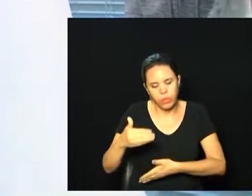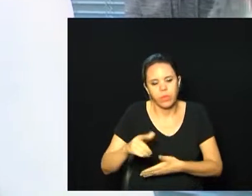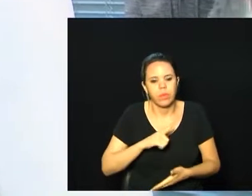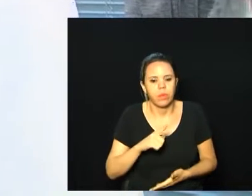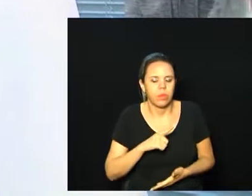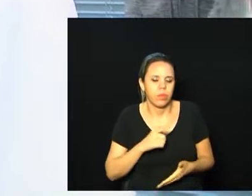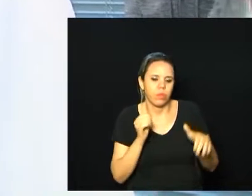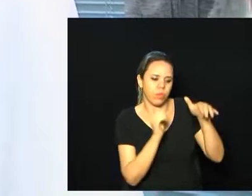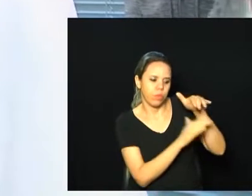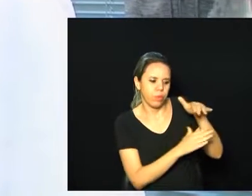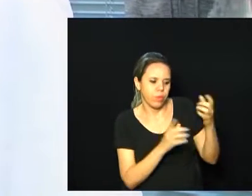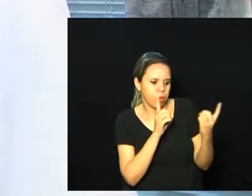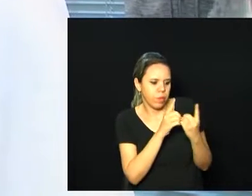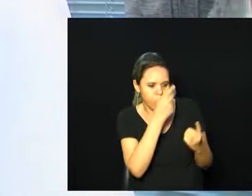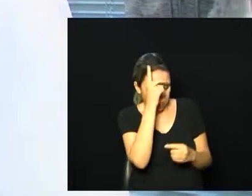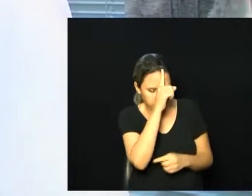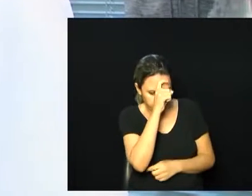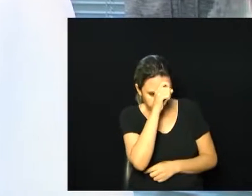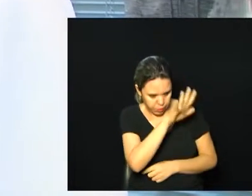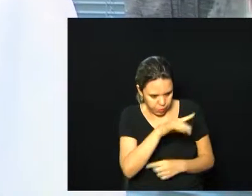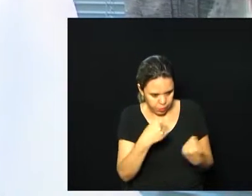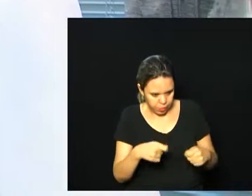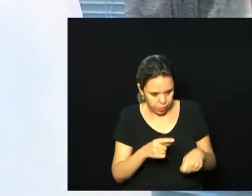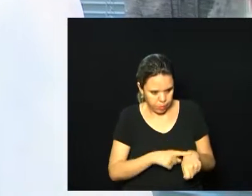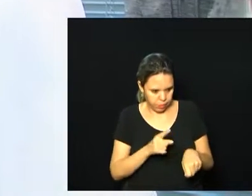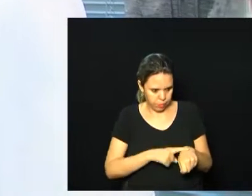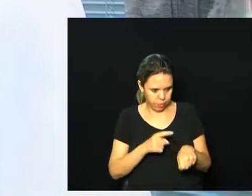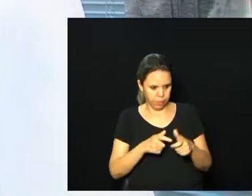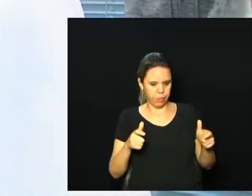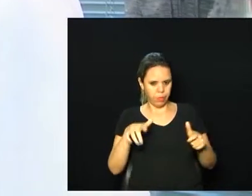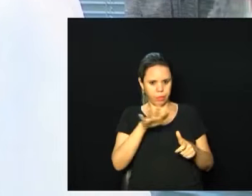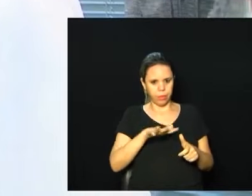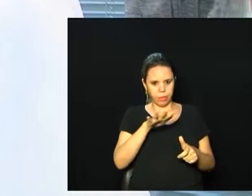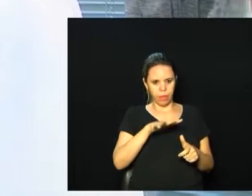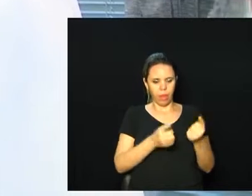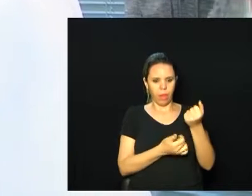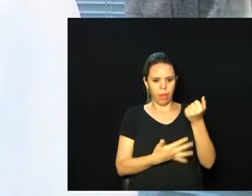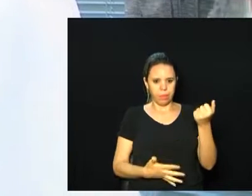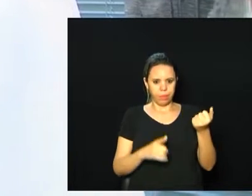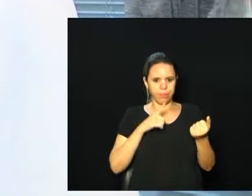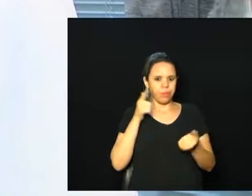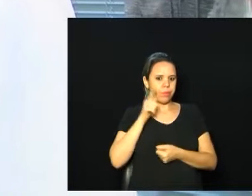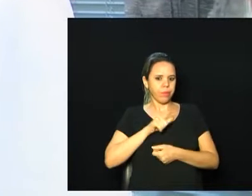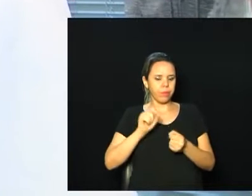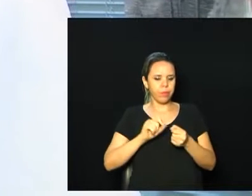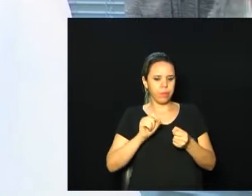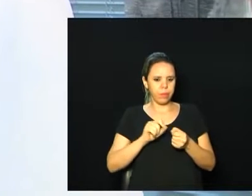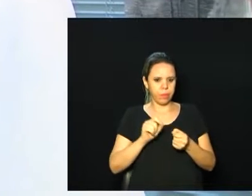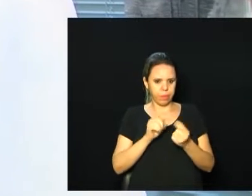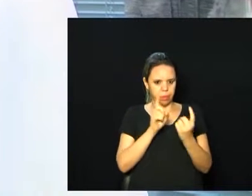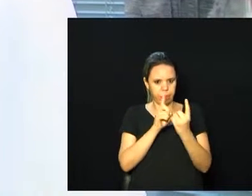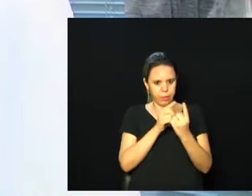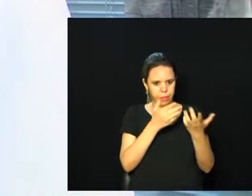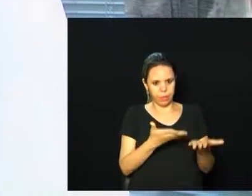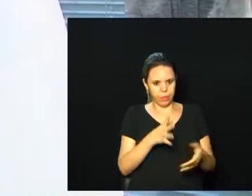tem de estoque para atender os hospitais. E nesse momento, para a maior parte dos tipos sanguíneos, a gente consegue fazer esse atendimento